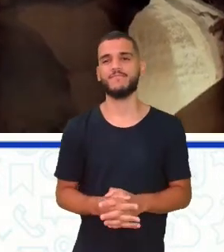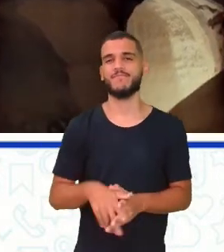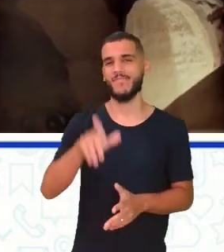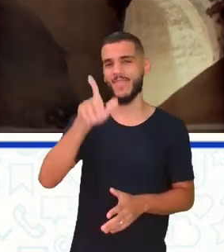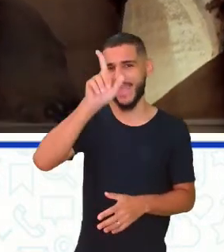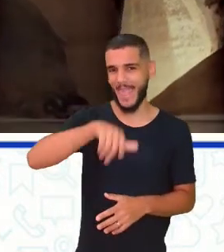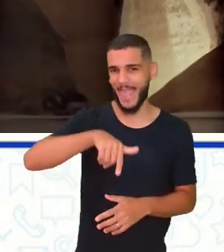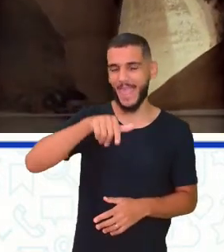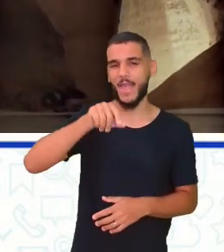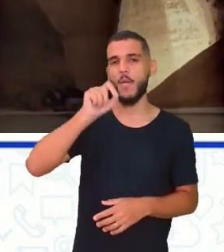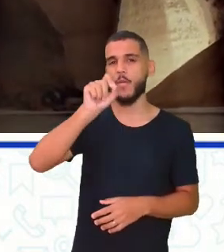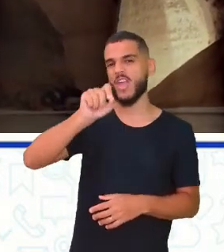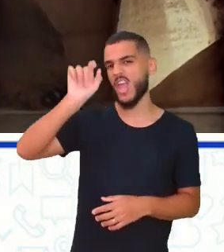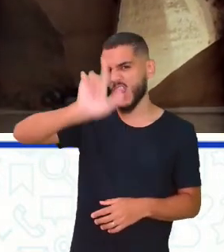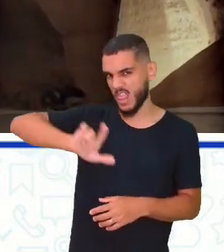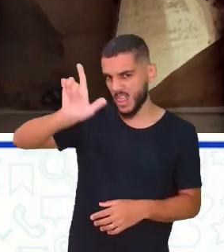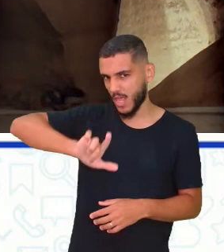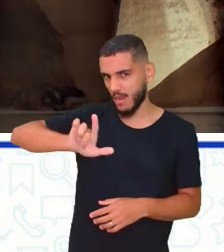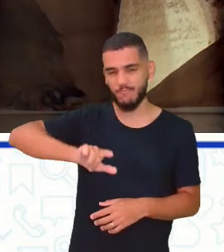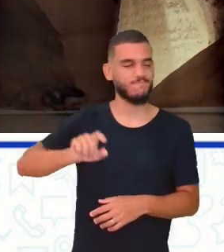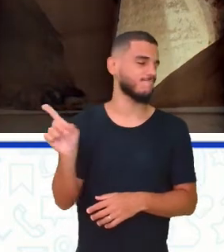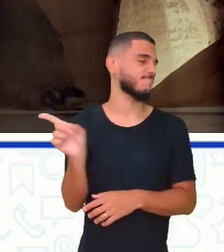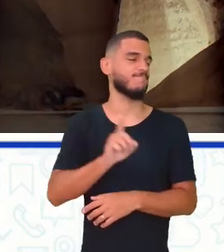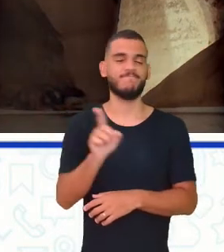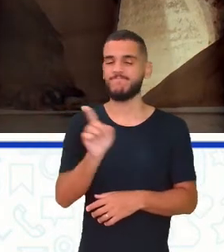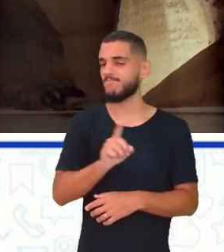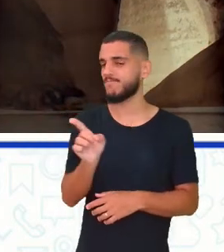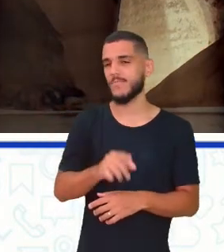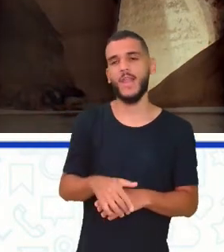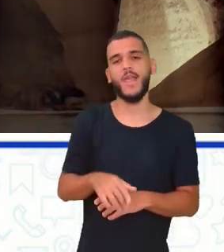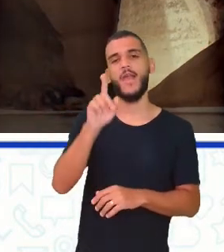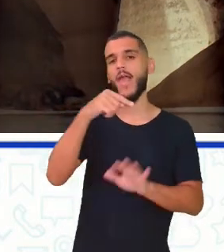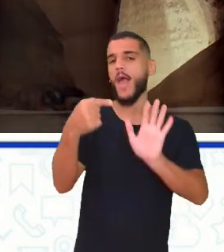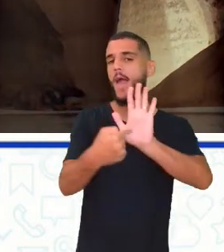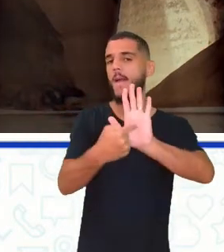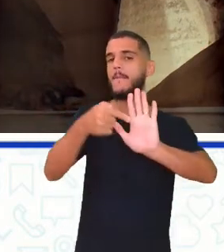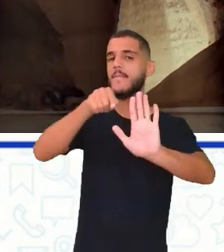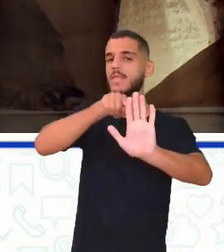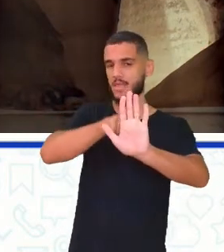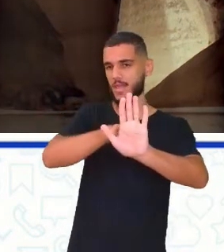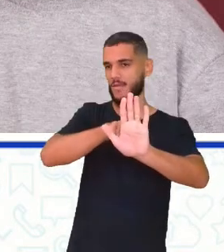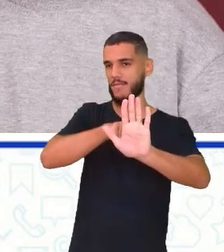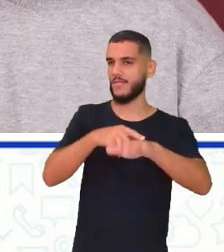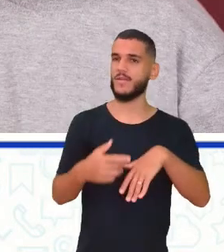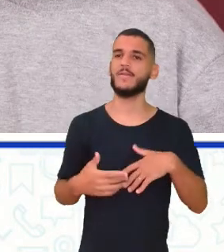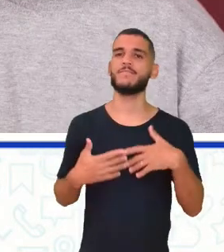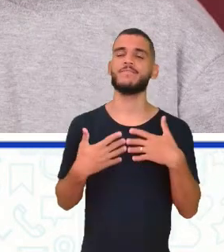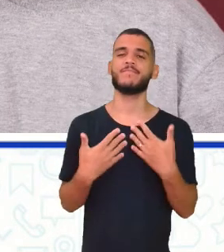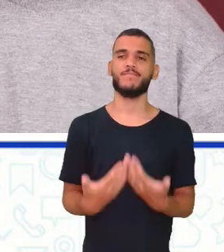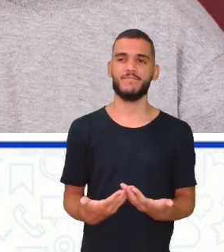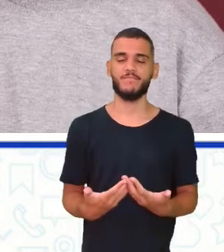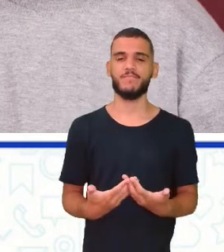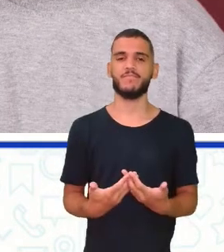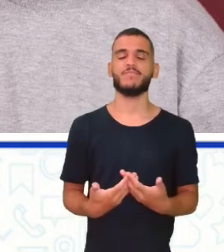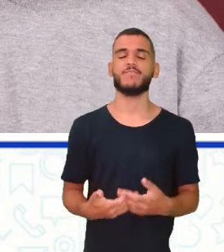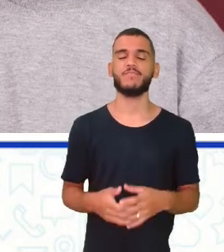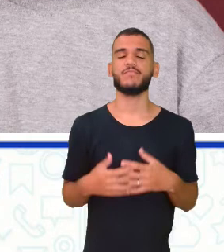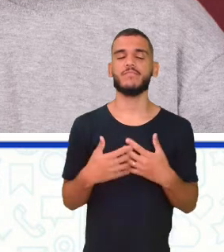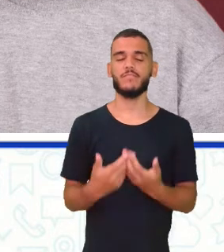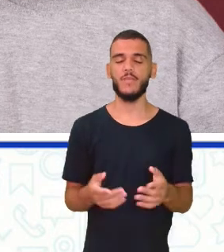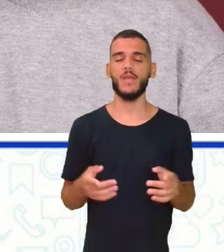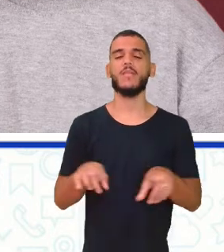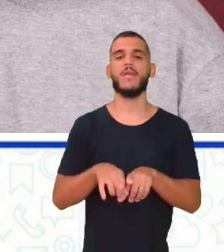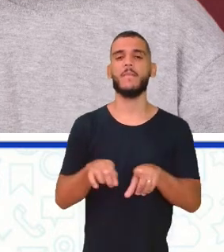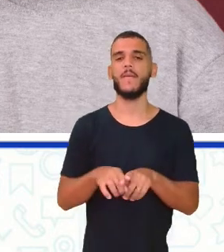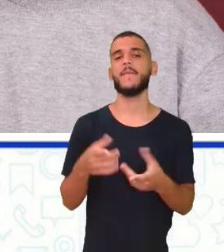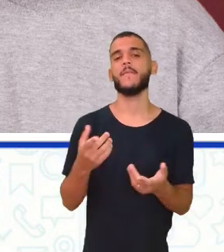escura? Será que é isso? Tem um efeito de sentido aí também na imagem, tudo. O efeito de sentido